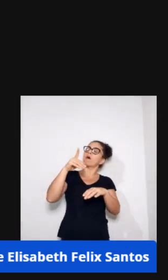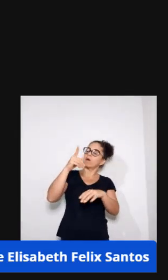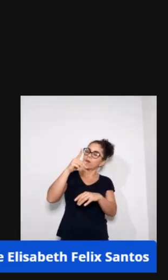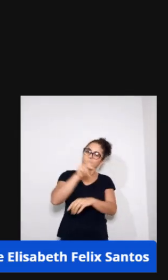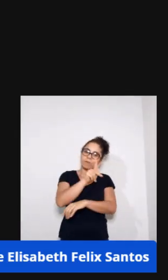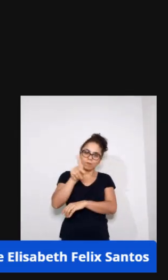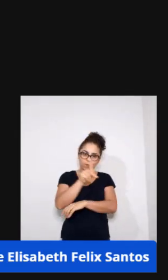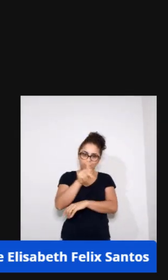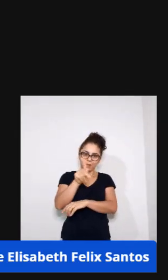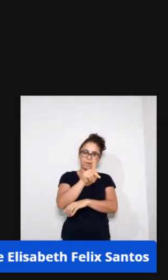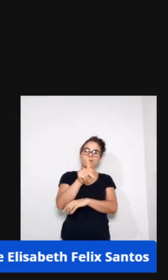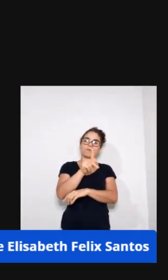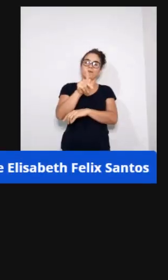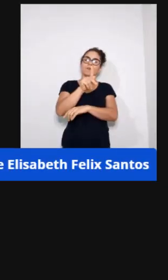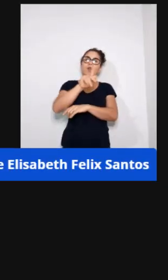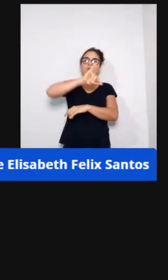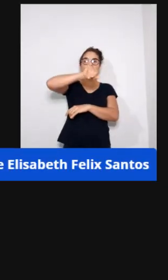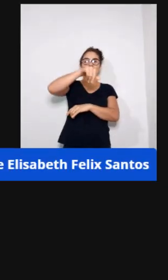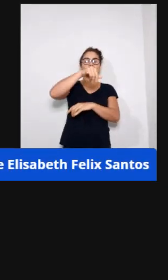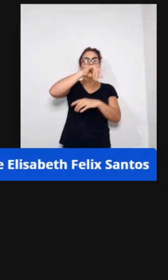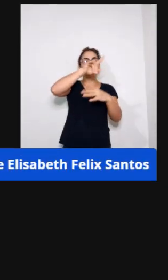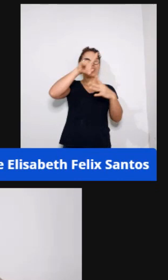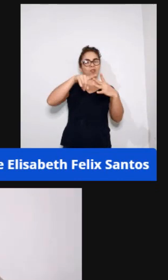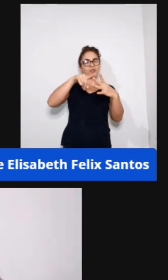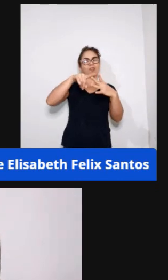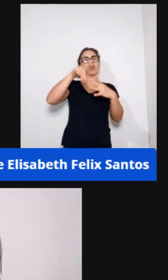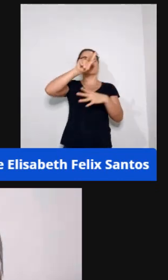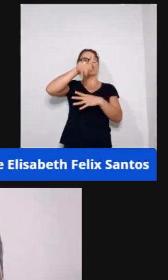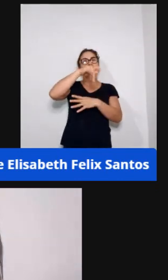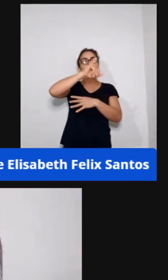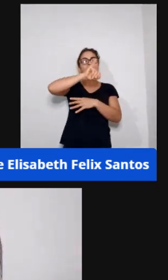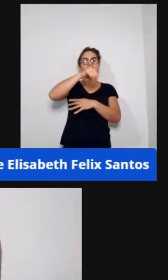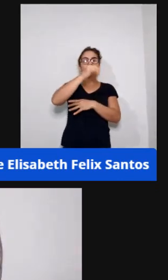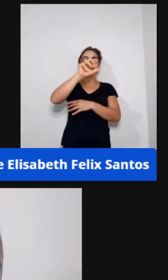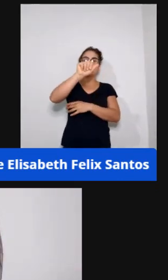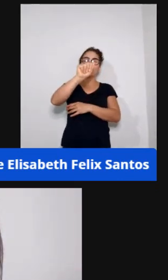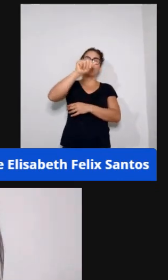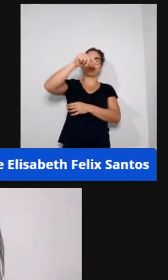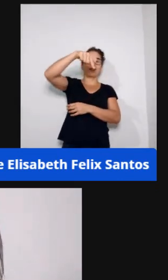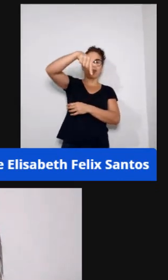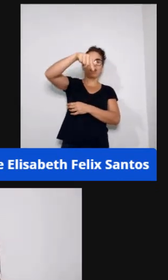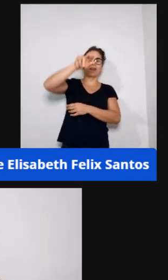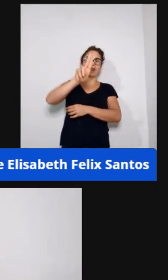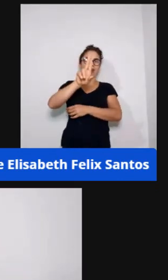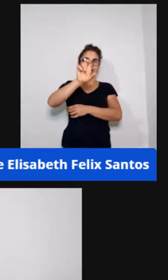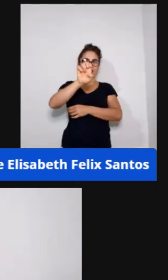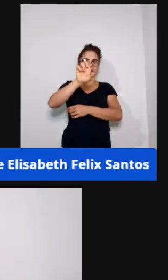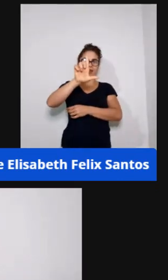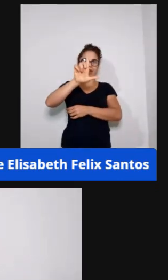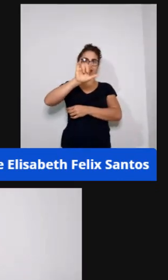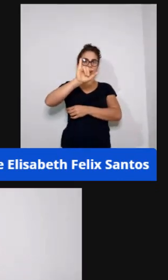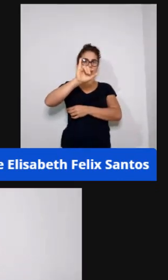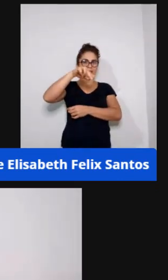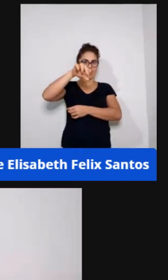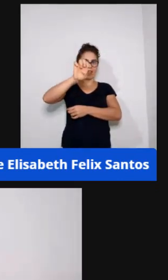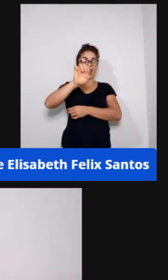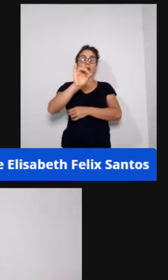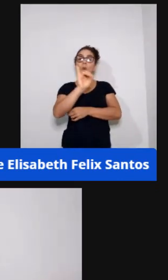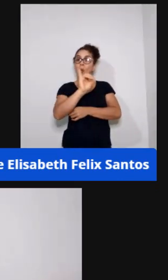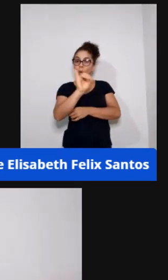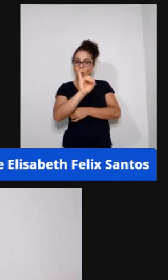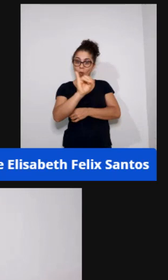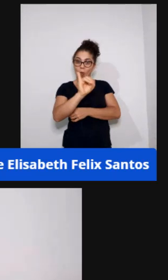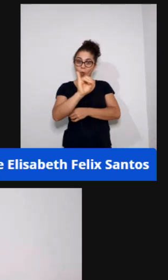Jaqueline. Dá um oi aí, Jaqueline, para quem está nos Olá, assistindo agora, nesse momento.